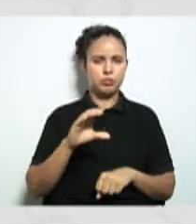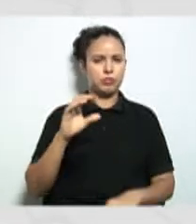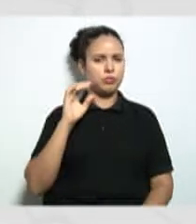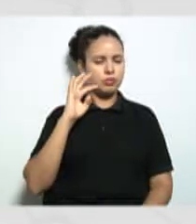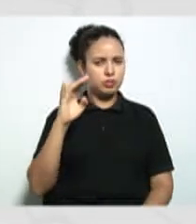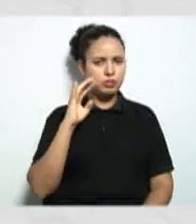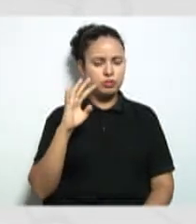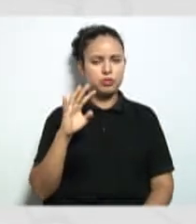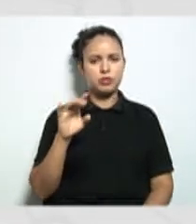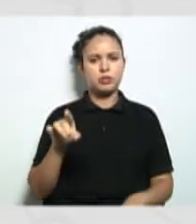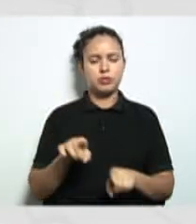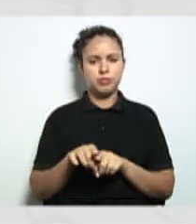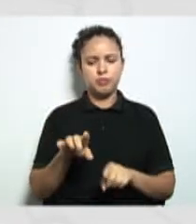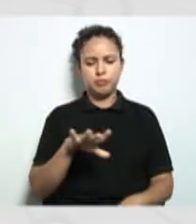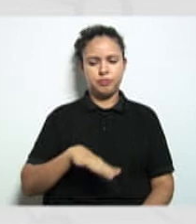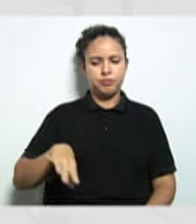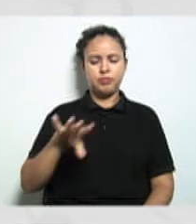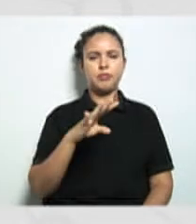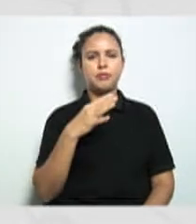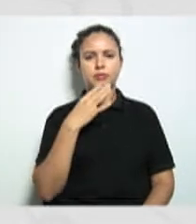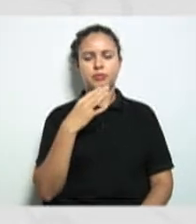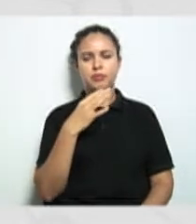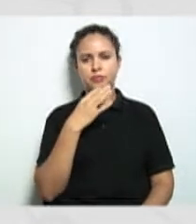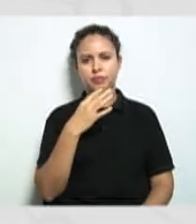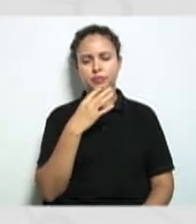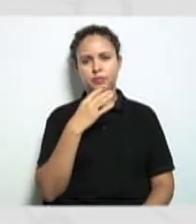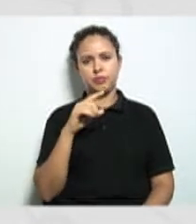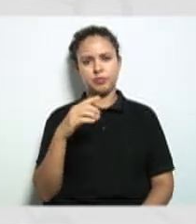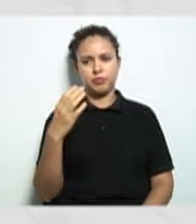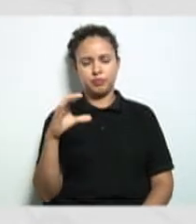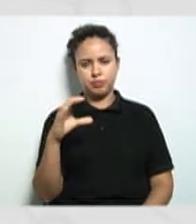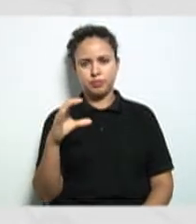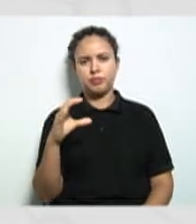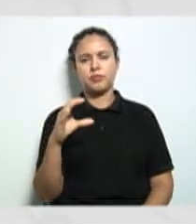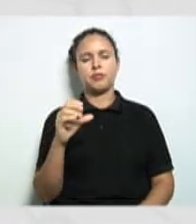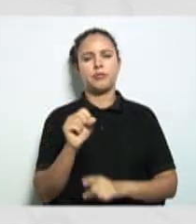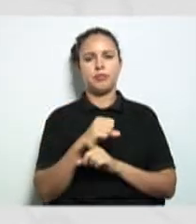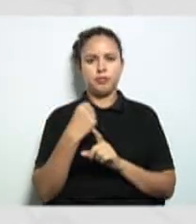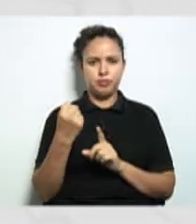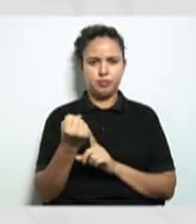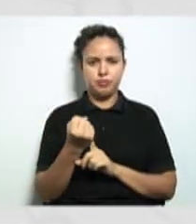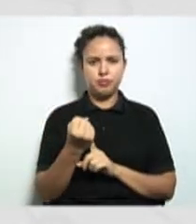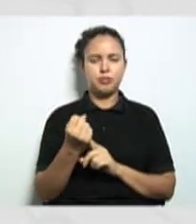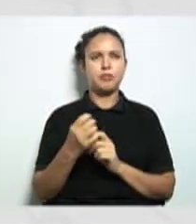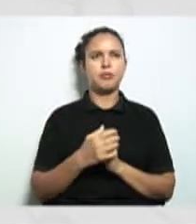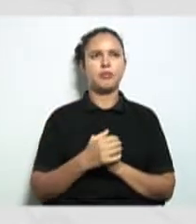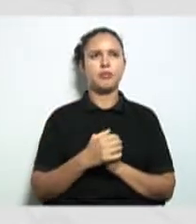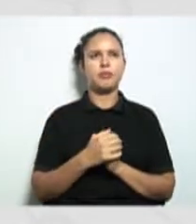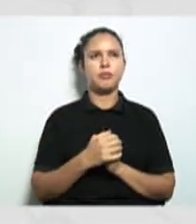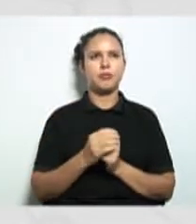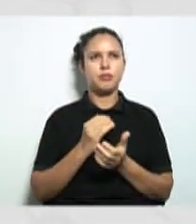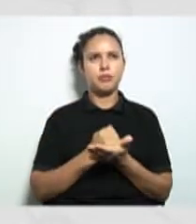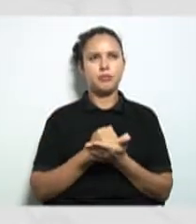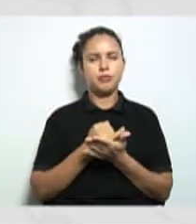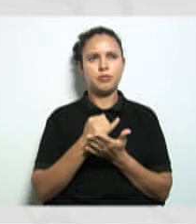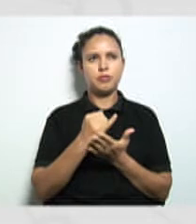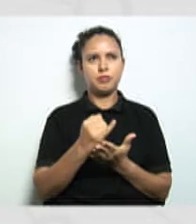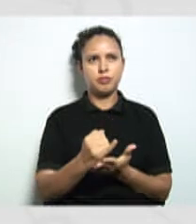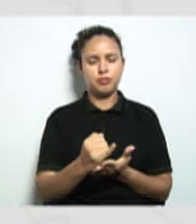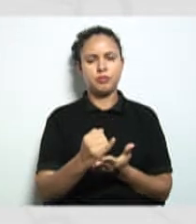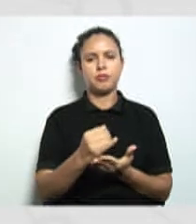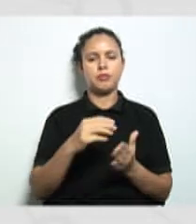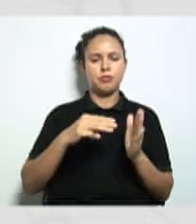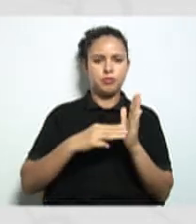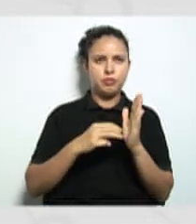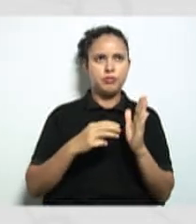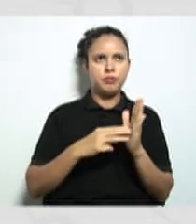autores e a área de conhecimento, que aqui é Ciências Sociais aplicadas. Então, aqui nós temos ainda introdução,